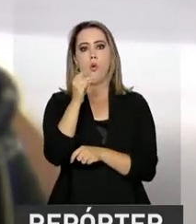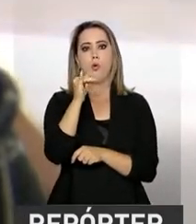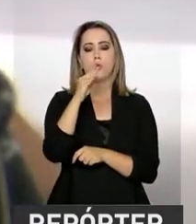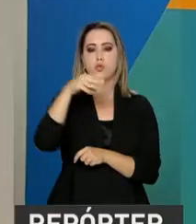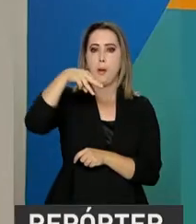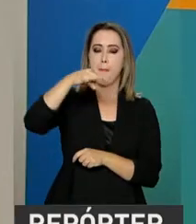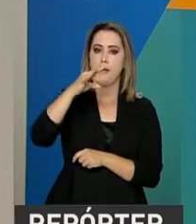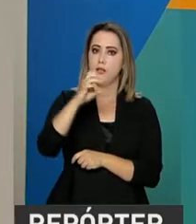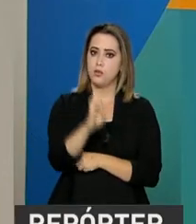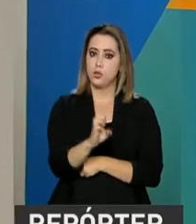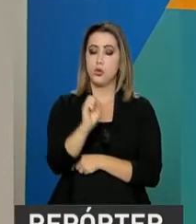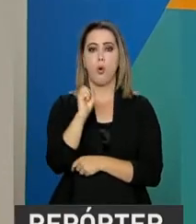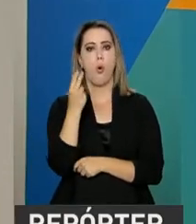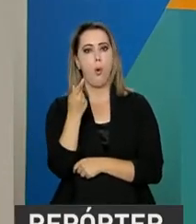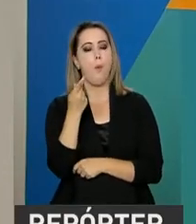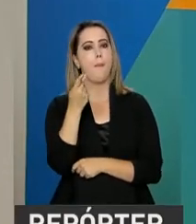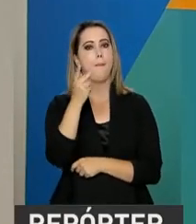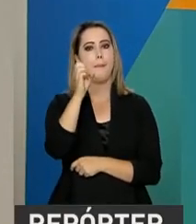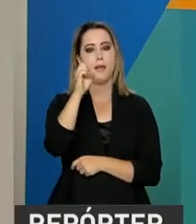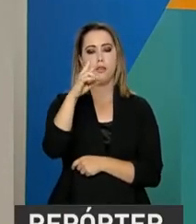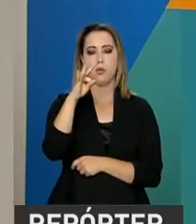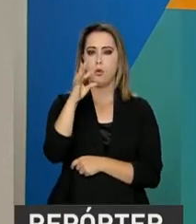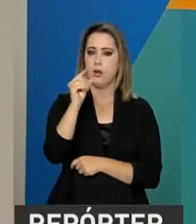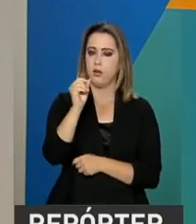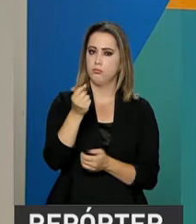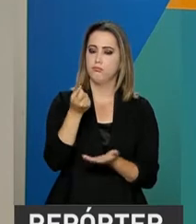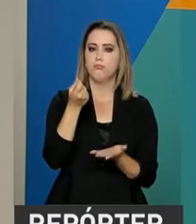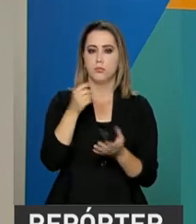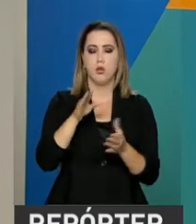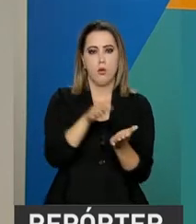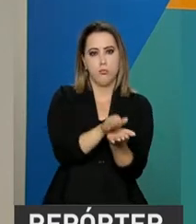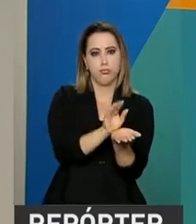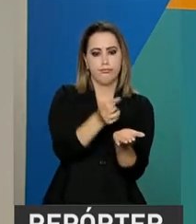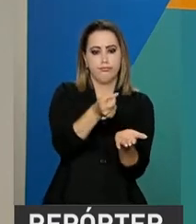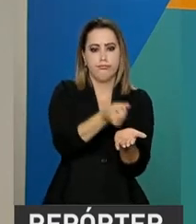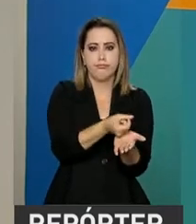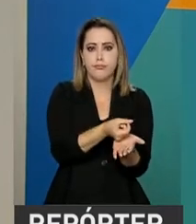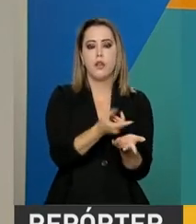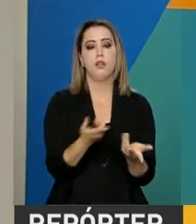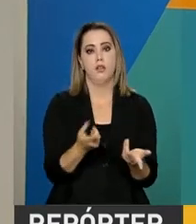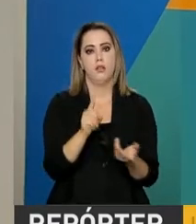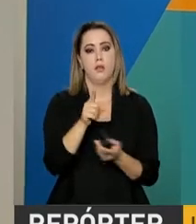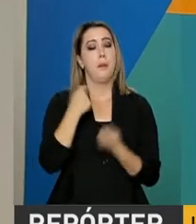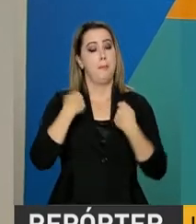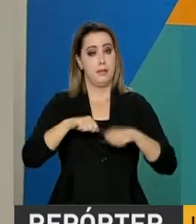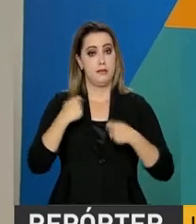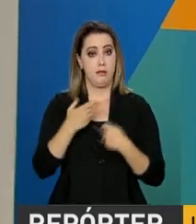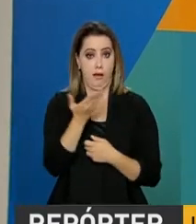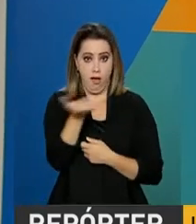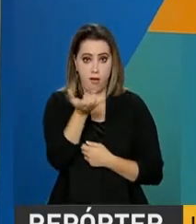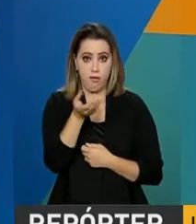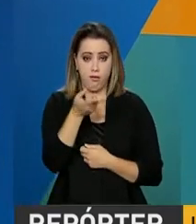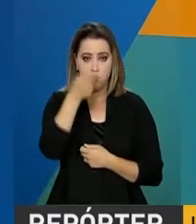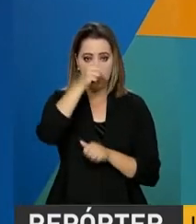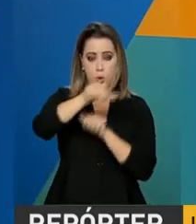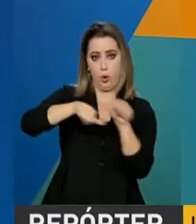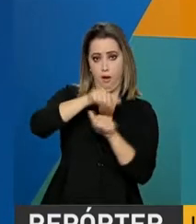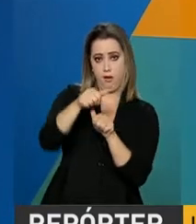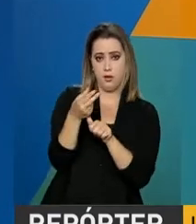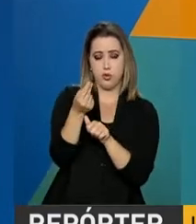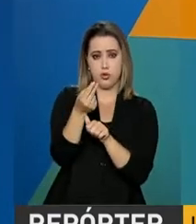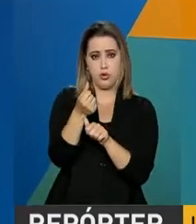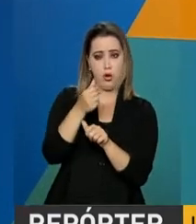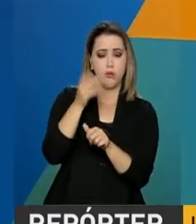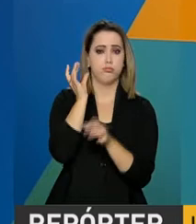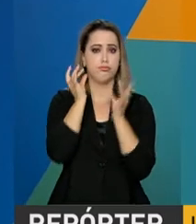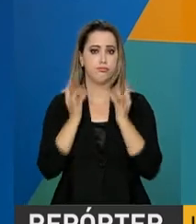pérola o cliente que desejar tomar um empréstimo de penhor da caixa basta se dirigir à agência com a documentação em sua jóia o